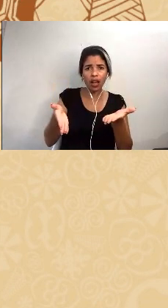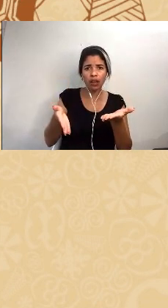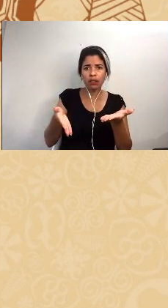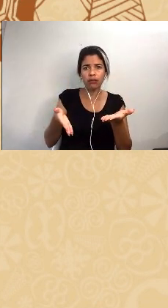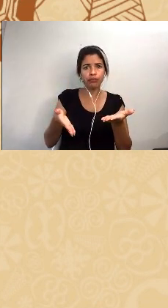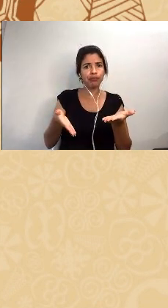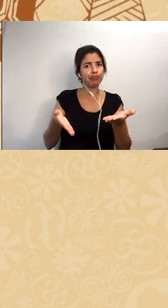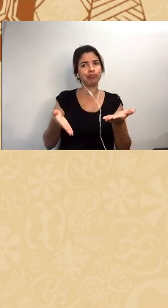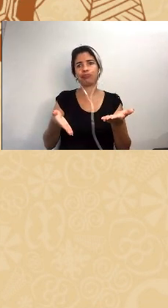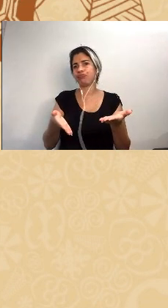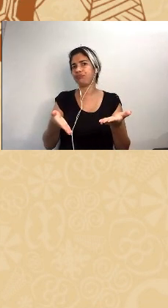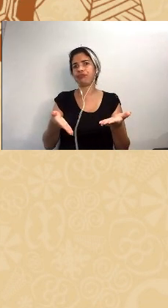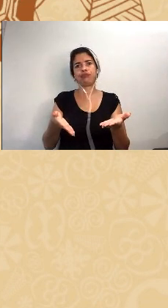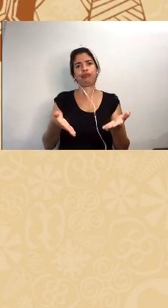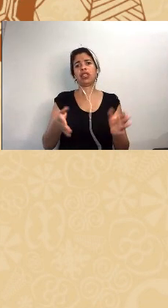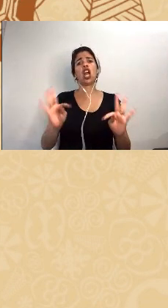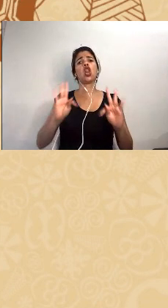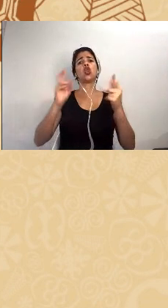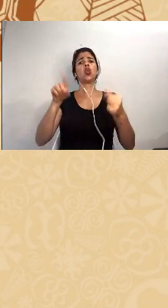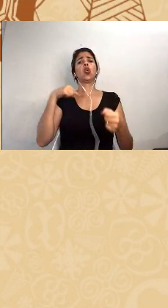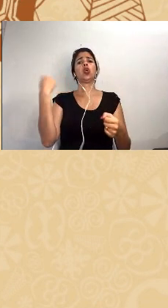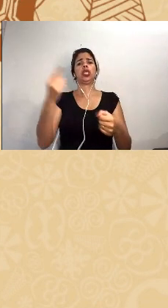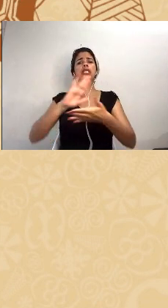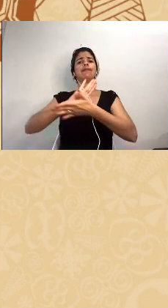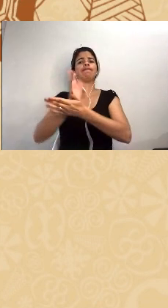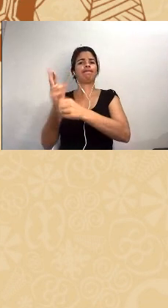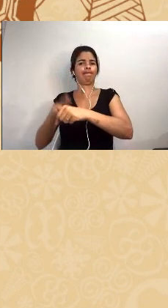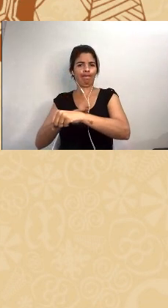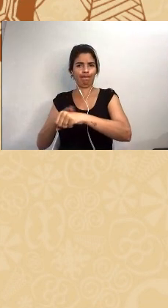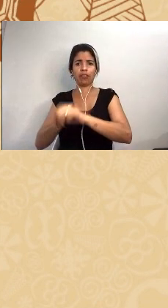Que você está, só todos nós somos racistas.